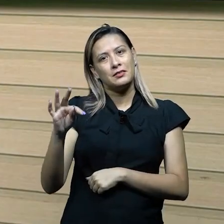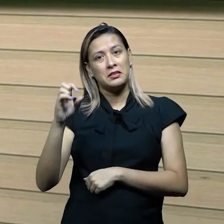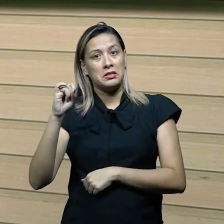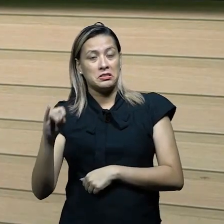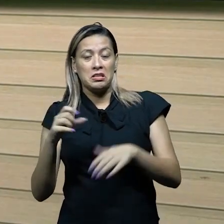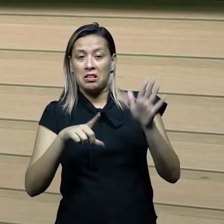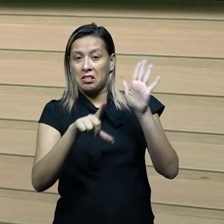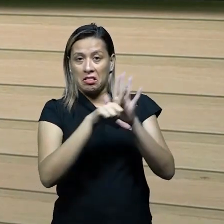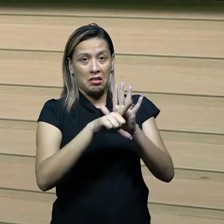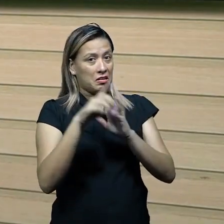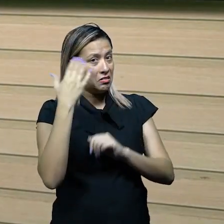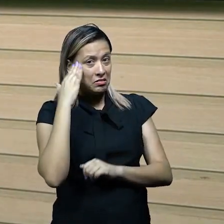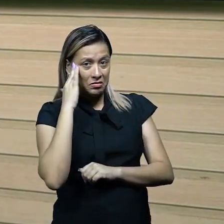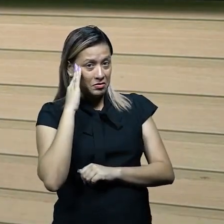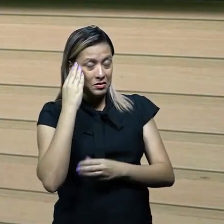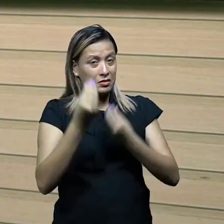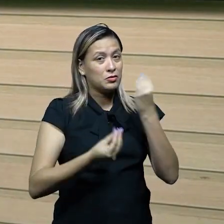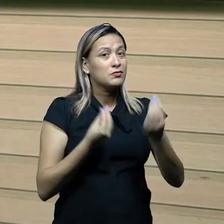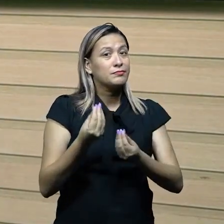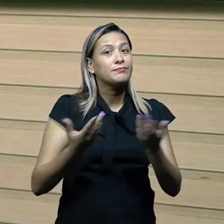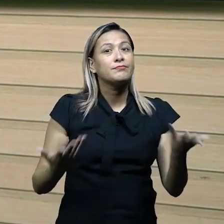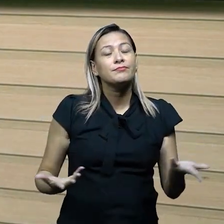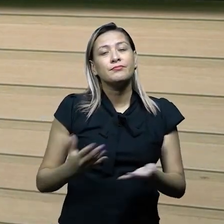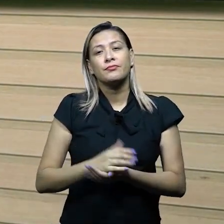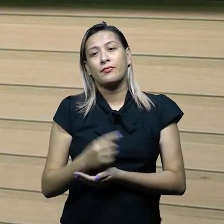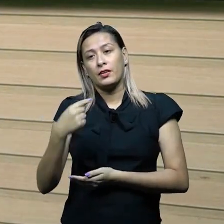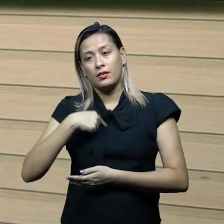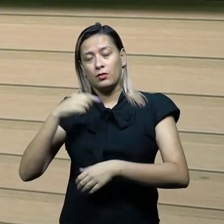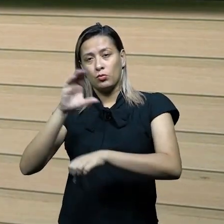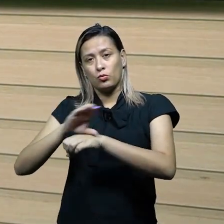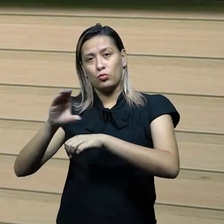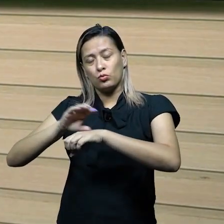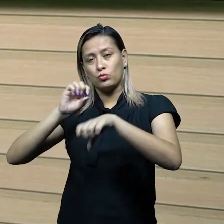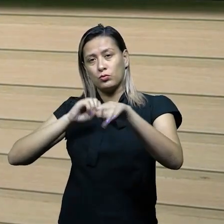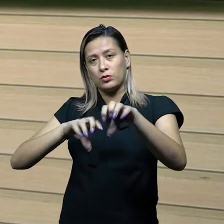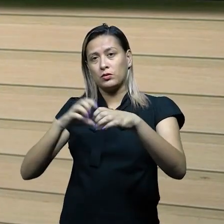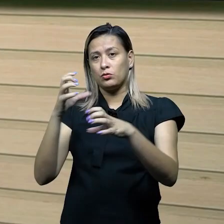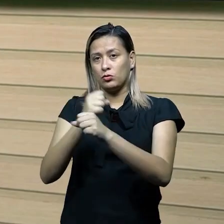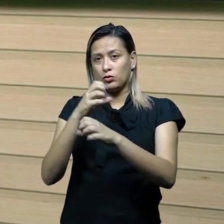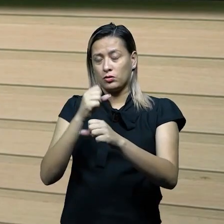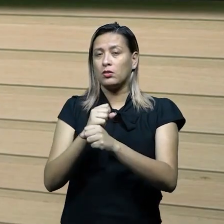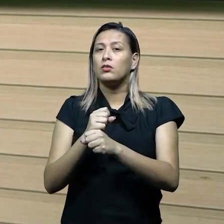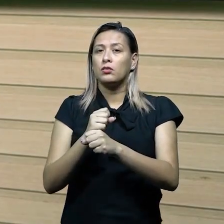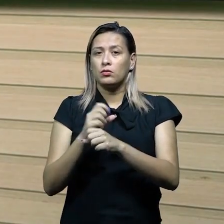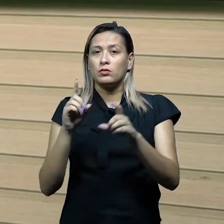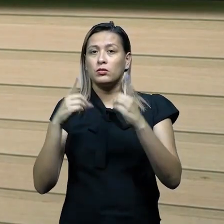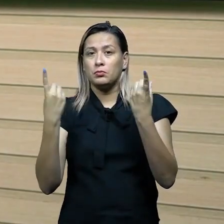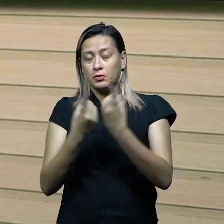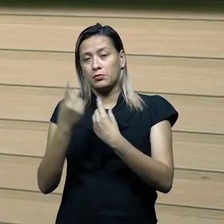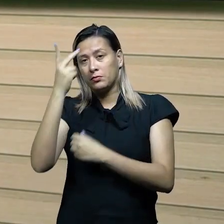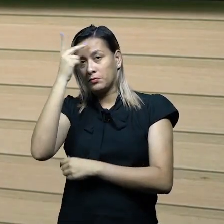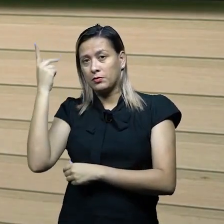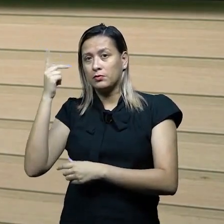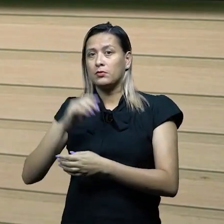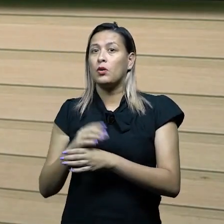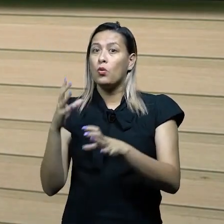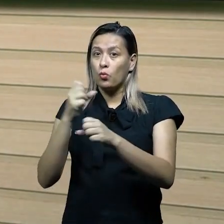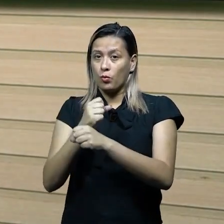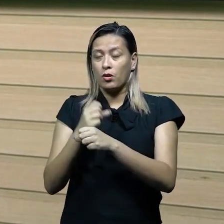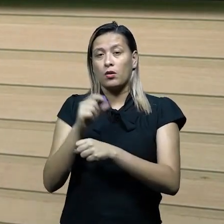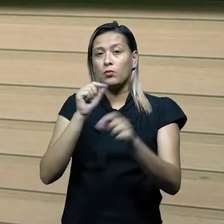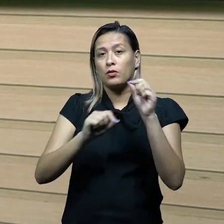não entender das leis, não adianta. Eu ministro muitos cursos de cálculos de departamento pessoal. O cálculo ele é